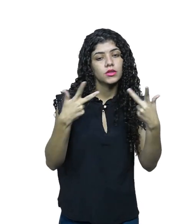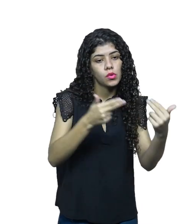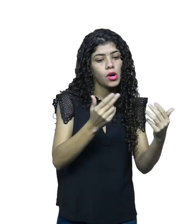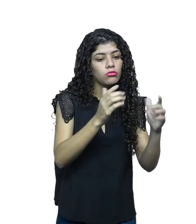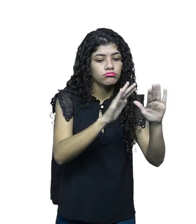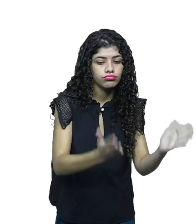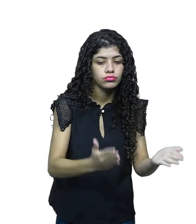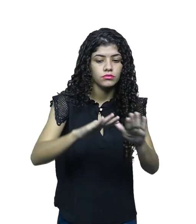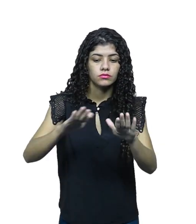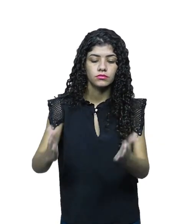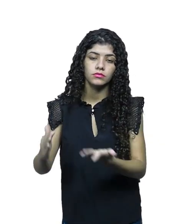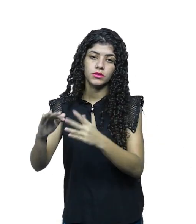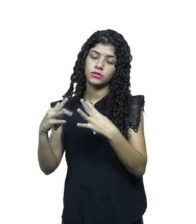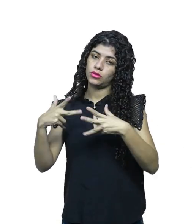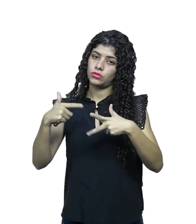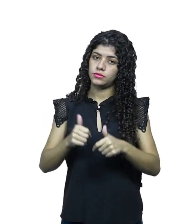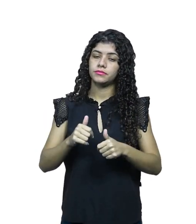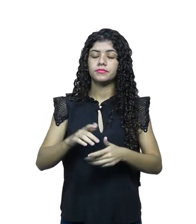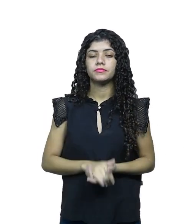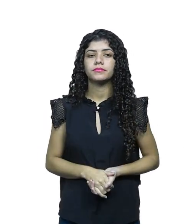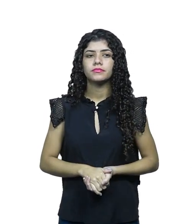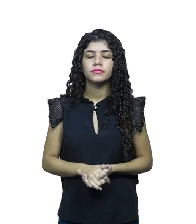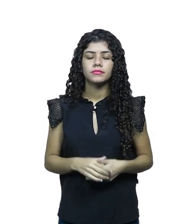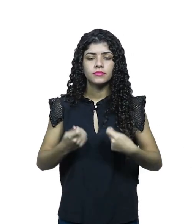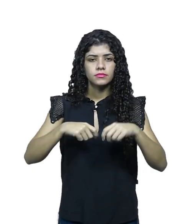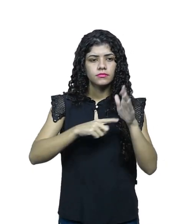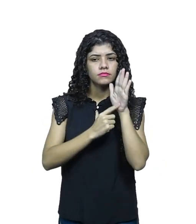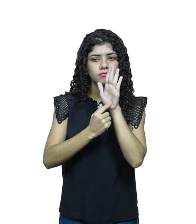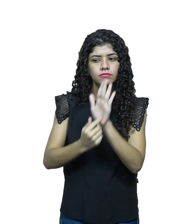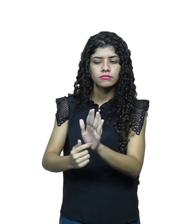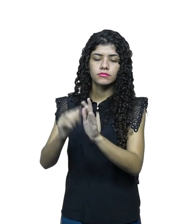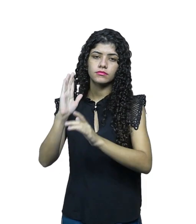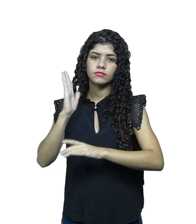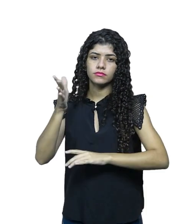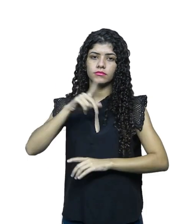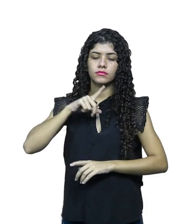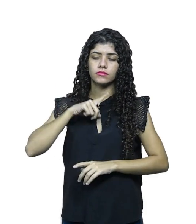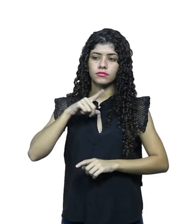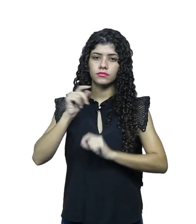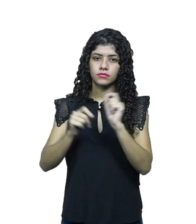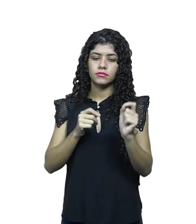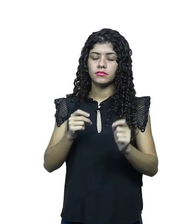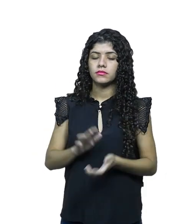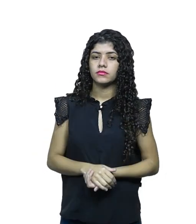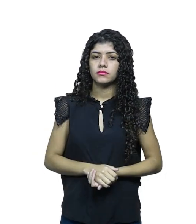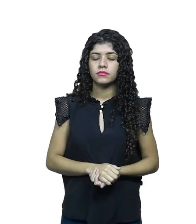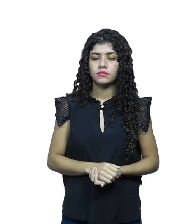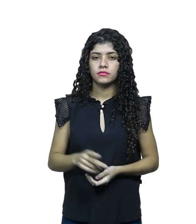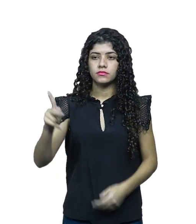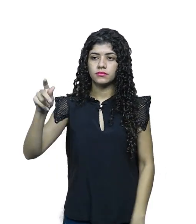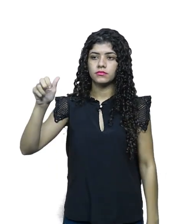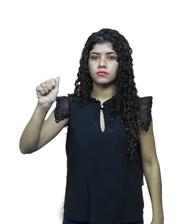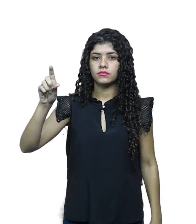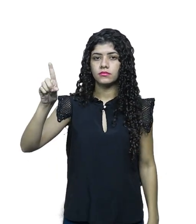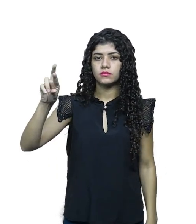mesa em mesa, inclusive, ele vai repetir o mesmo diálogo de mesa em mesa, e isso vai ficar bem evidenciado no filme. A ideia